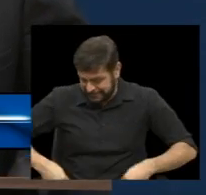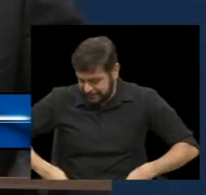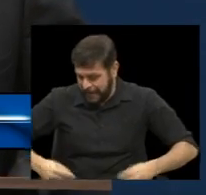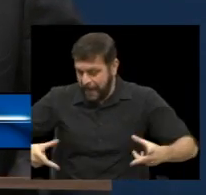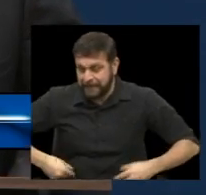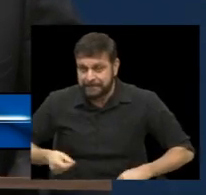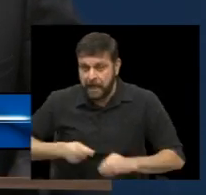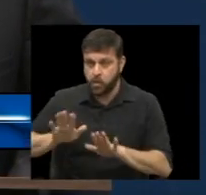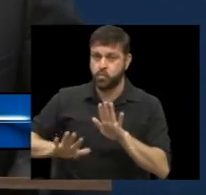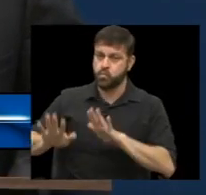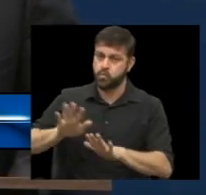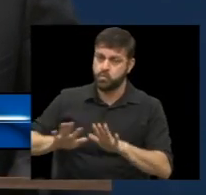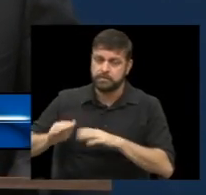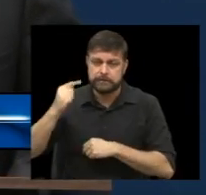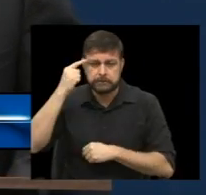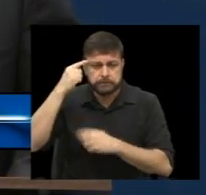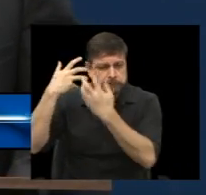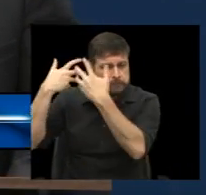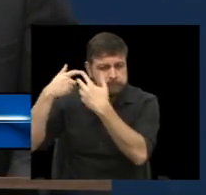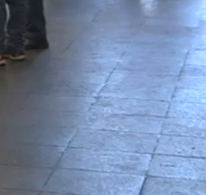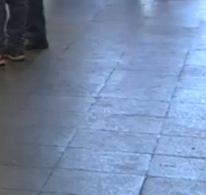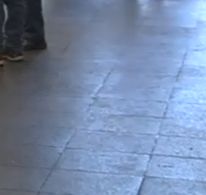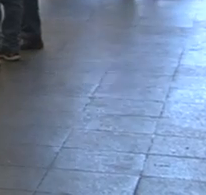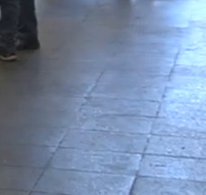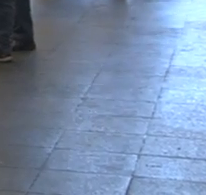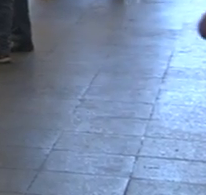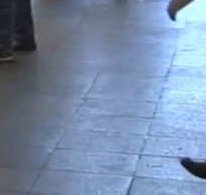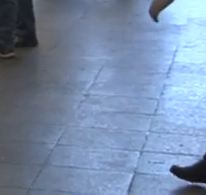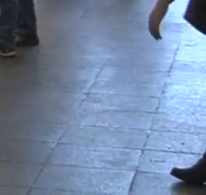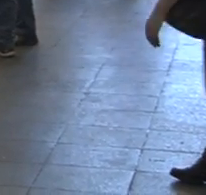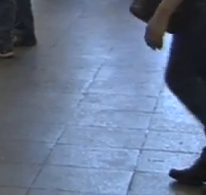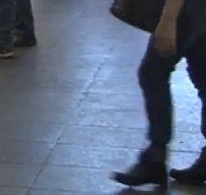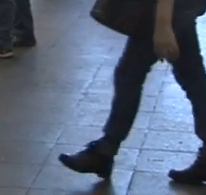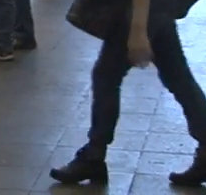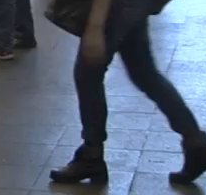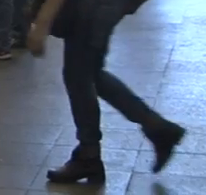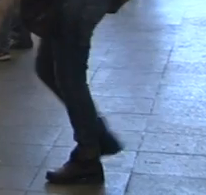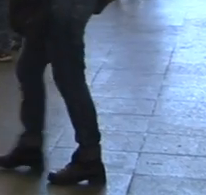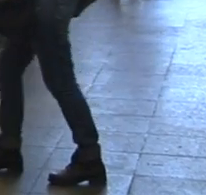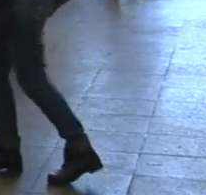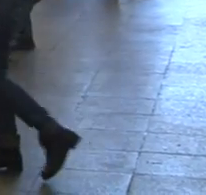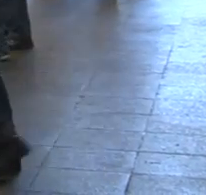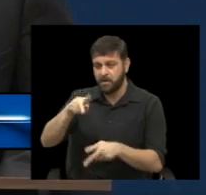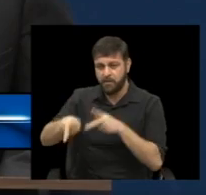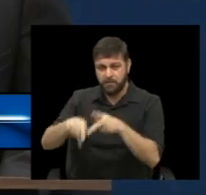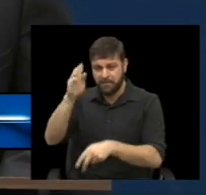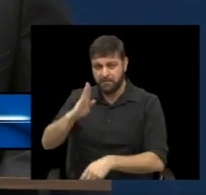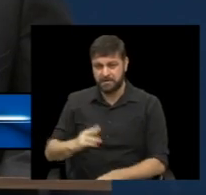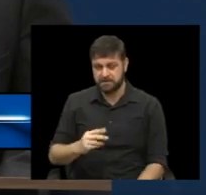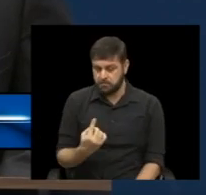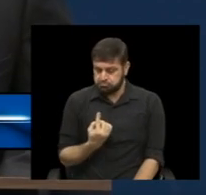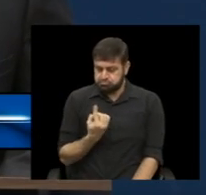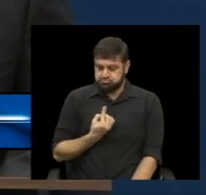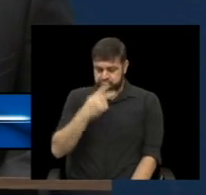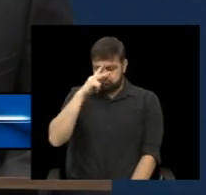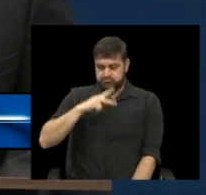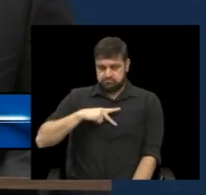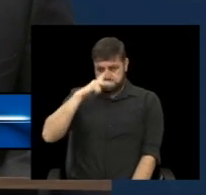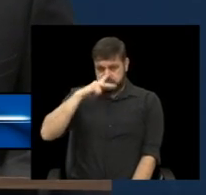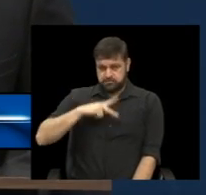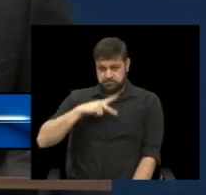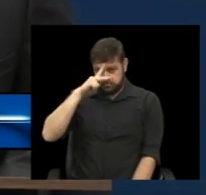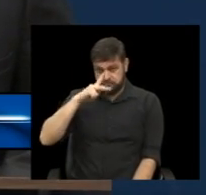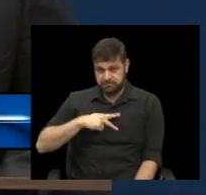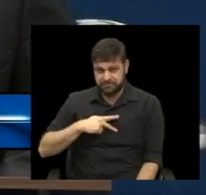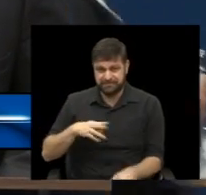cuidado, racionalidade e economia. Osseri citou ainda as corrupções do dia a dia. Além disto, e muito mais